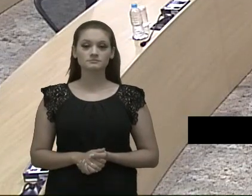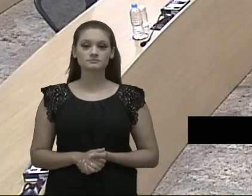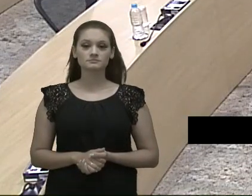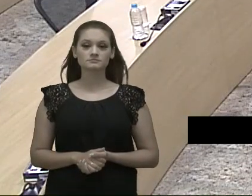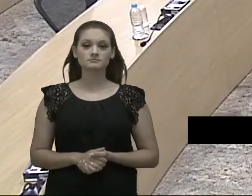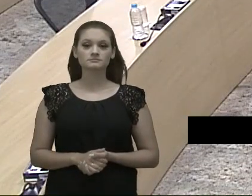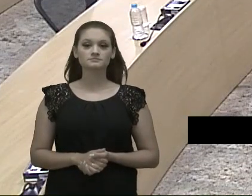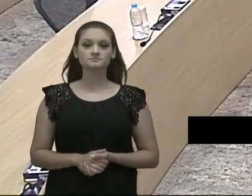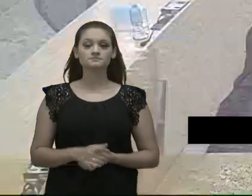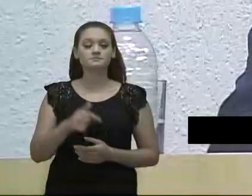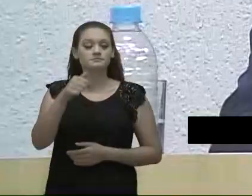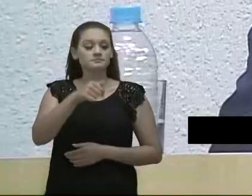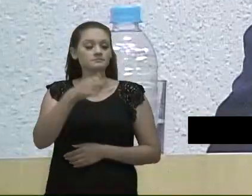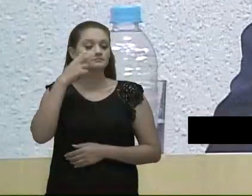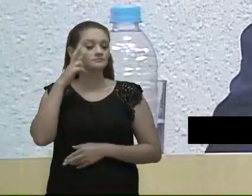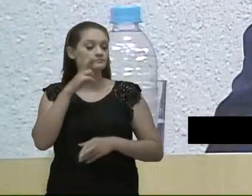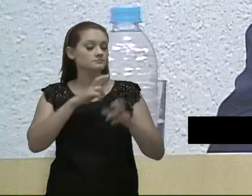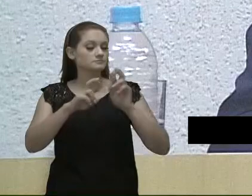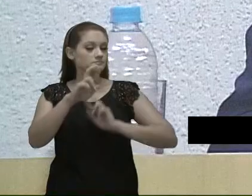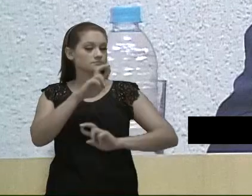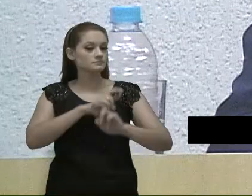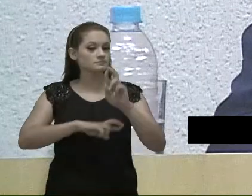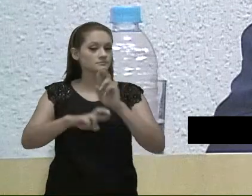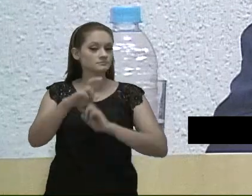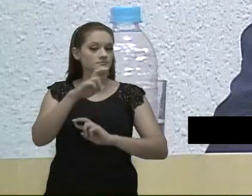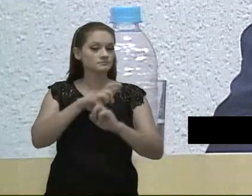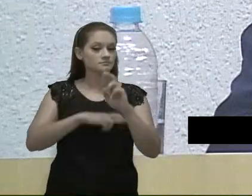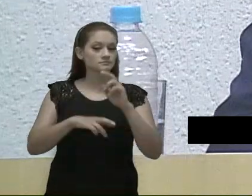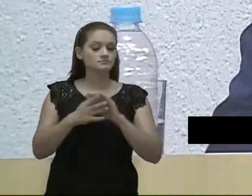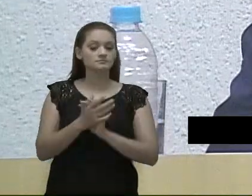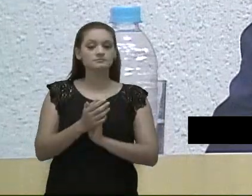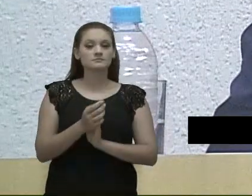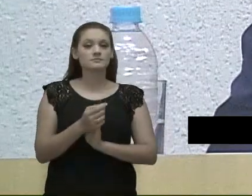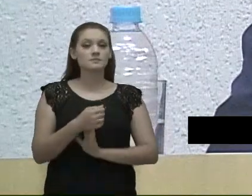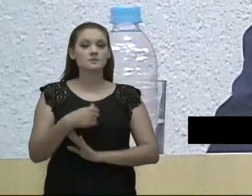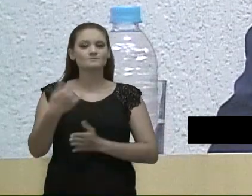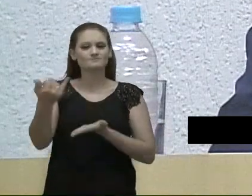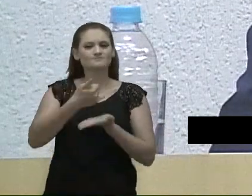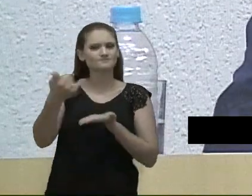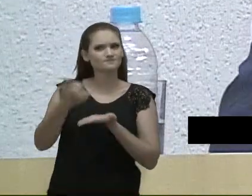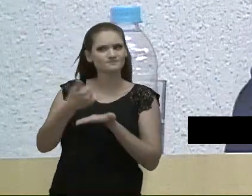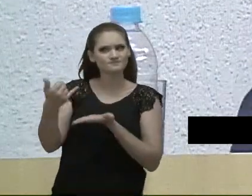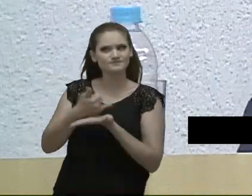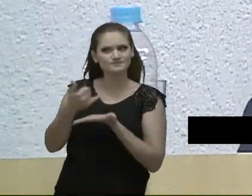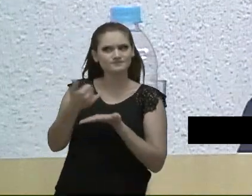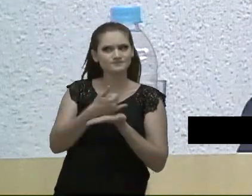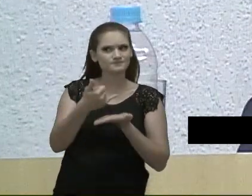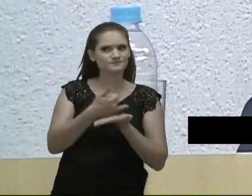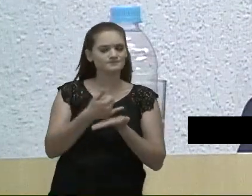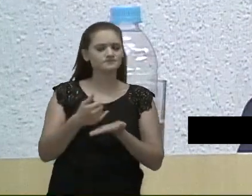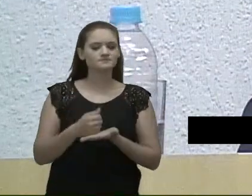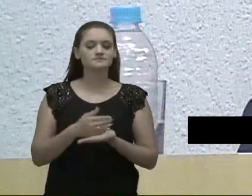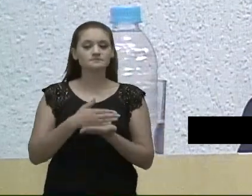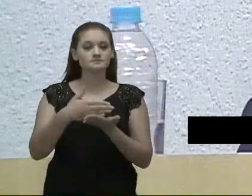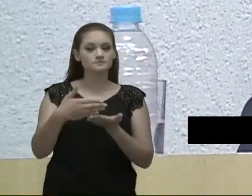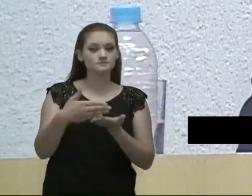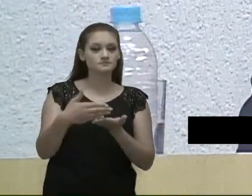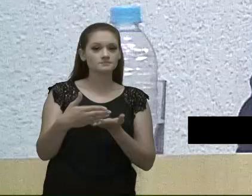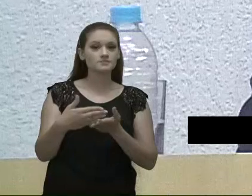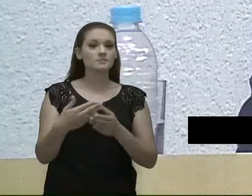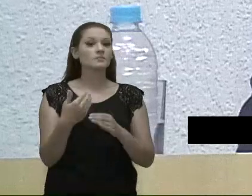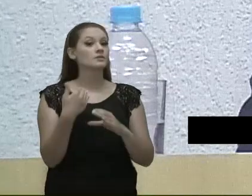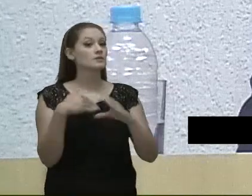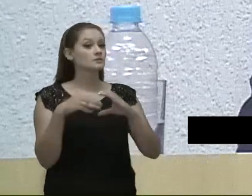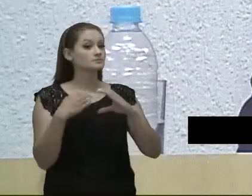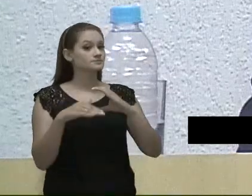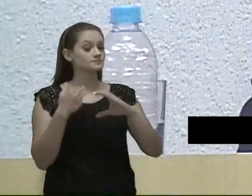Essa fase da investigação é sobre umas denúncias que surgiram por áudio aqui para a gente